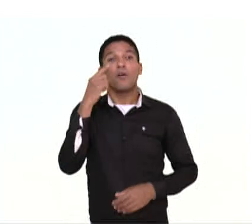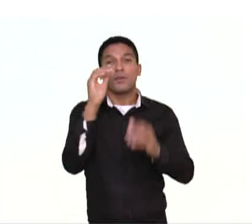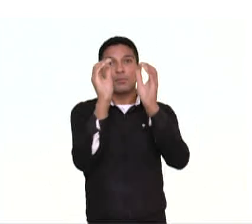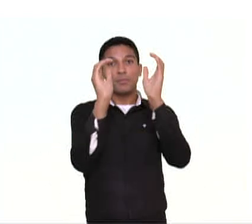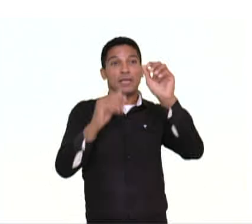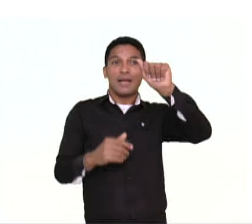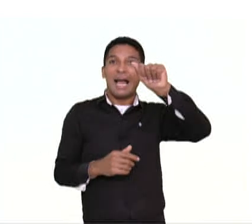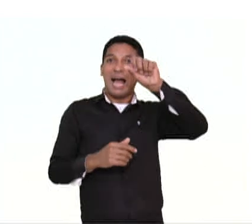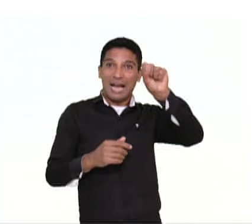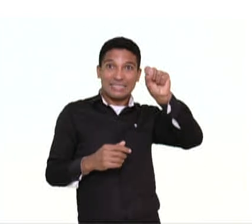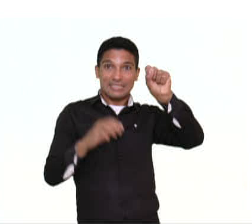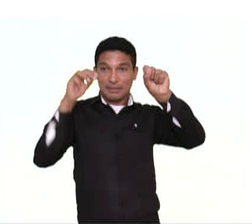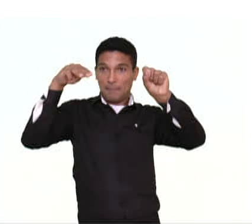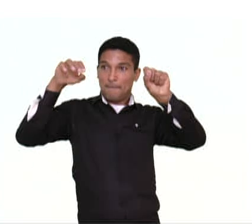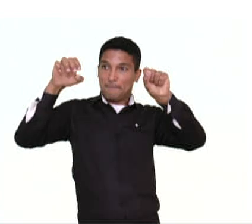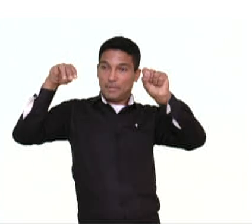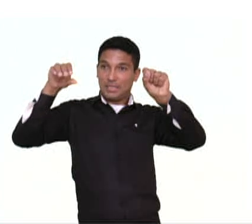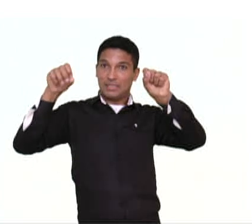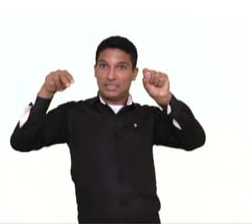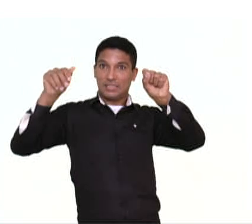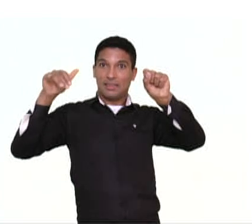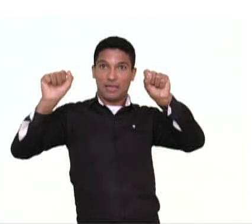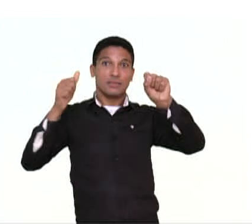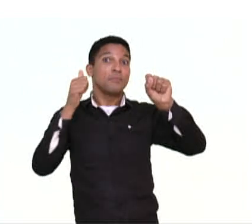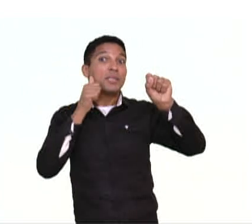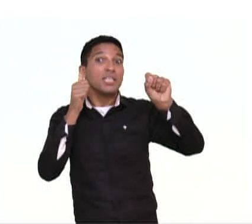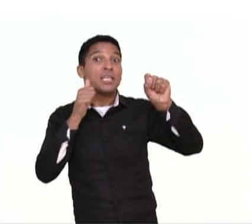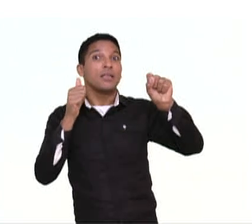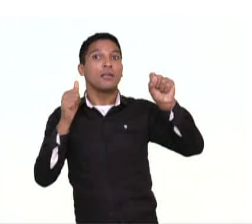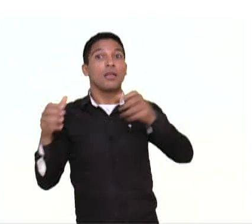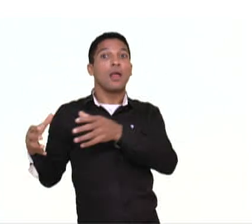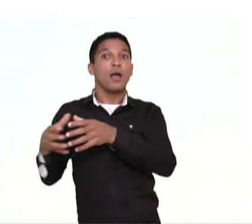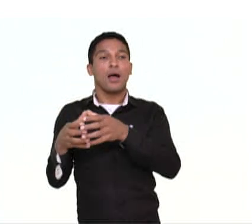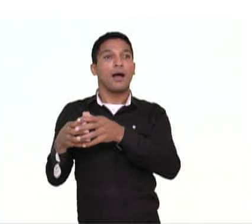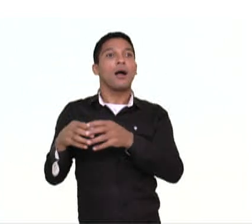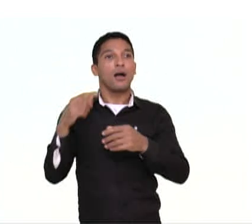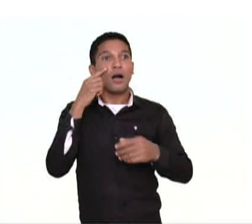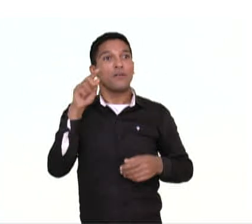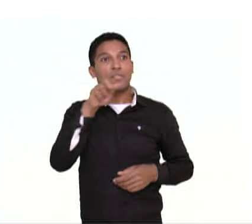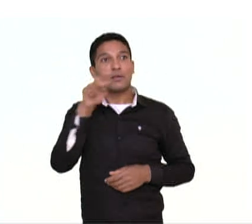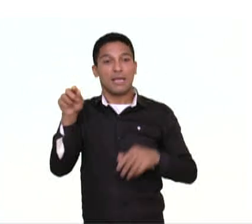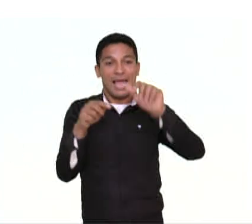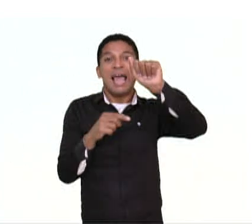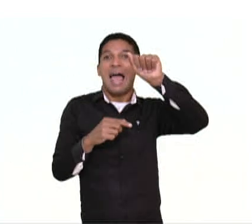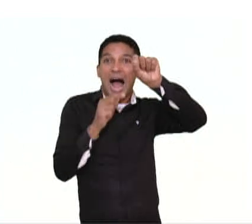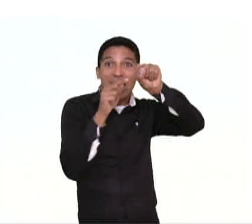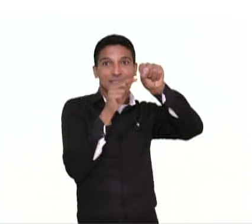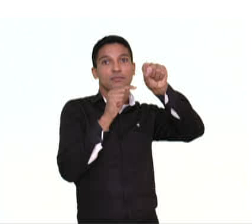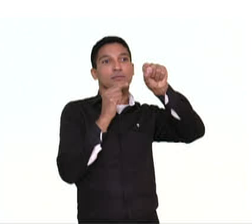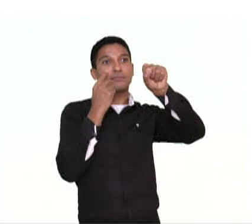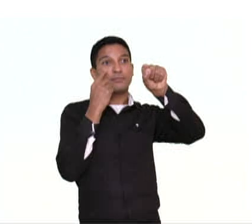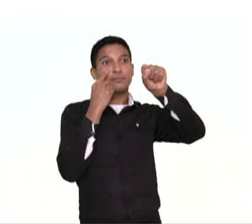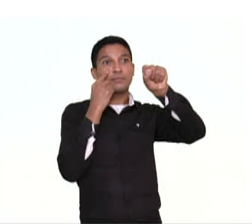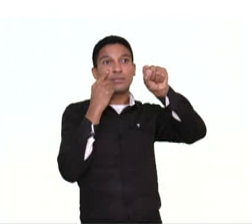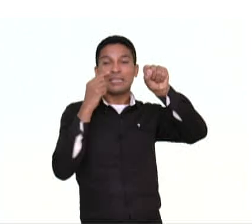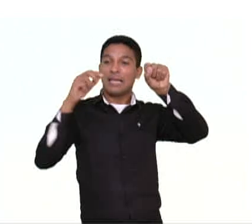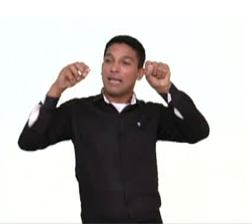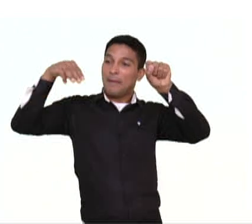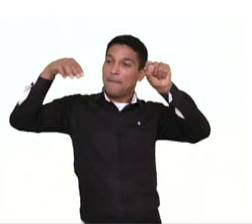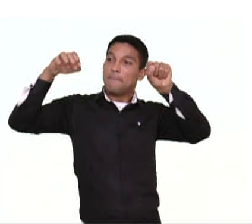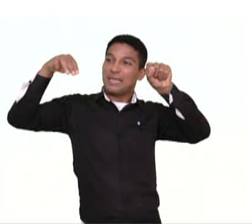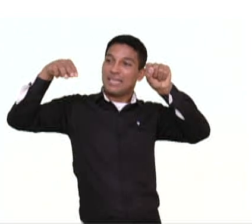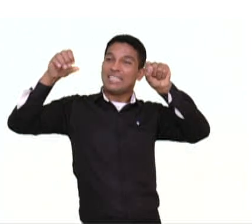meninas, somente as meninas. A terceira alternativa, as pequenas atitudes exemplificadas por Maria Helena Vilela.